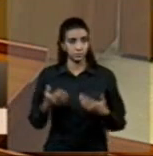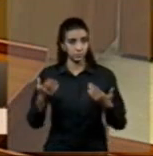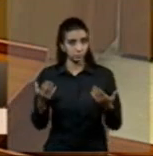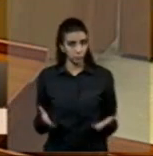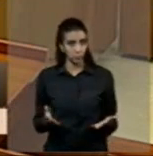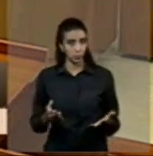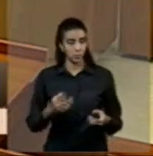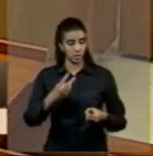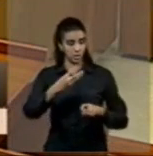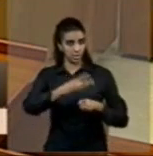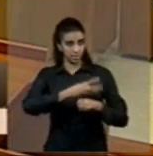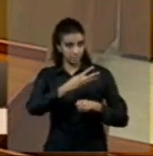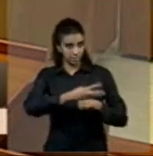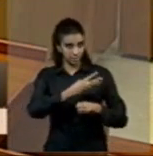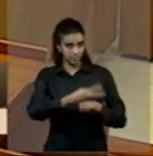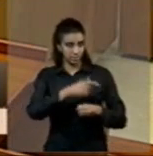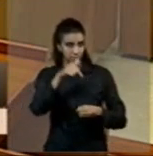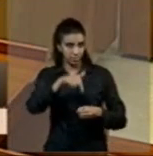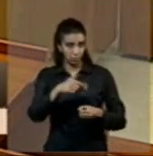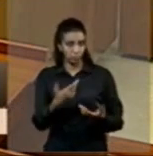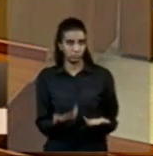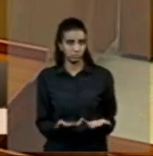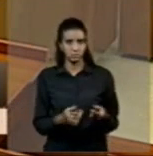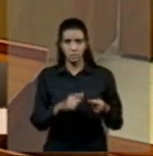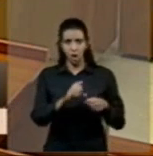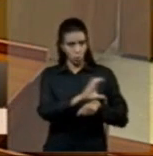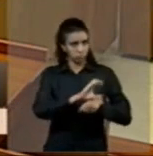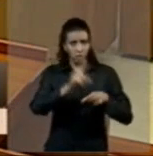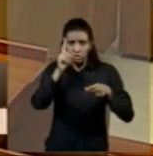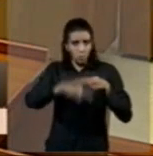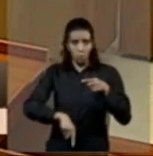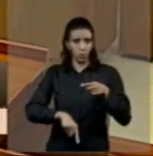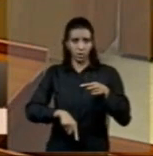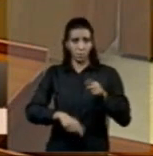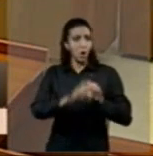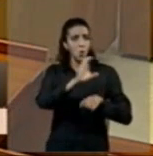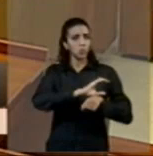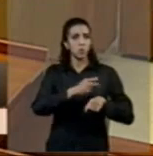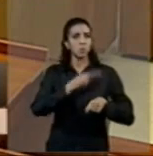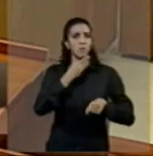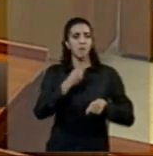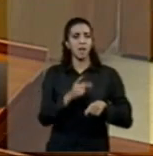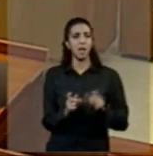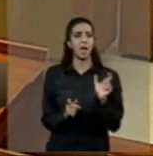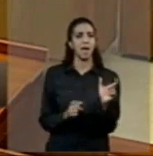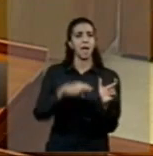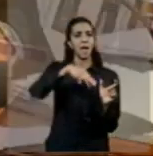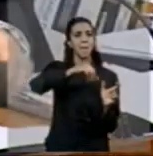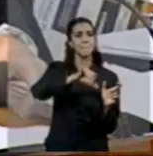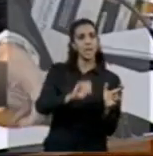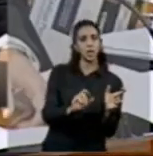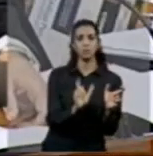terceirização, Constituição, entendo, não proíbe, não há essa diferenciação do que é meio e do que